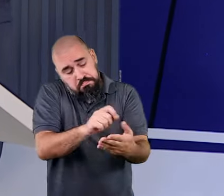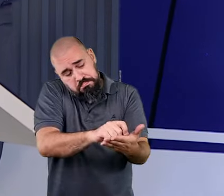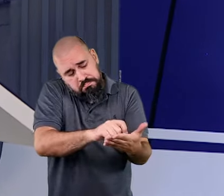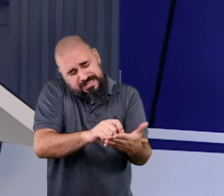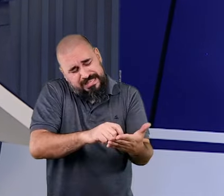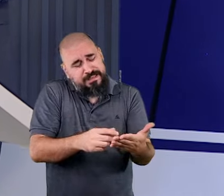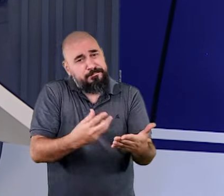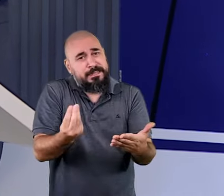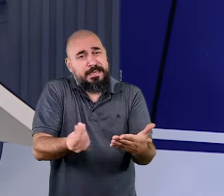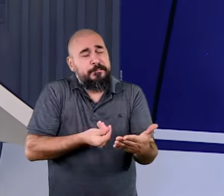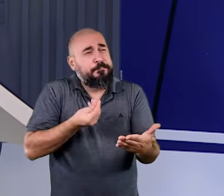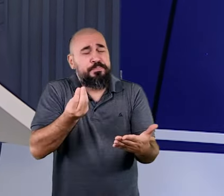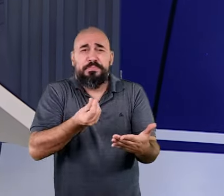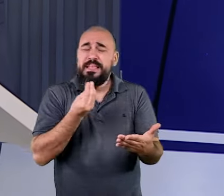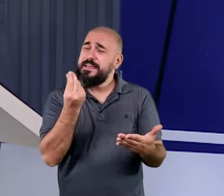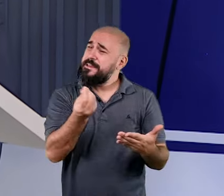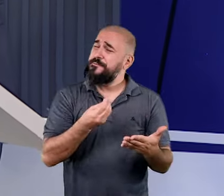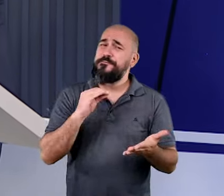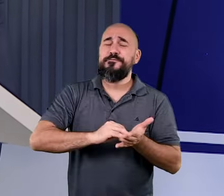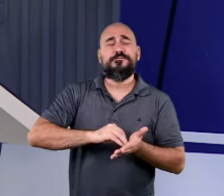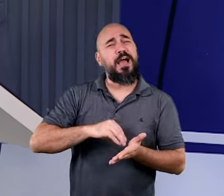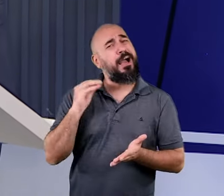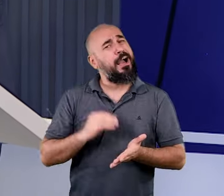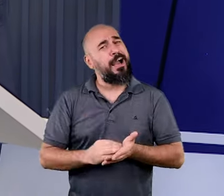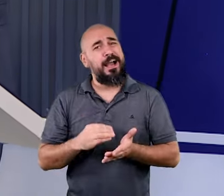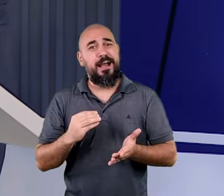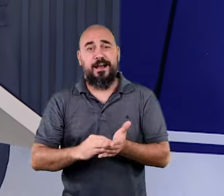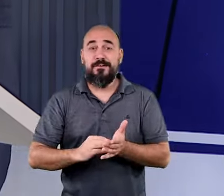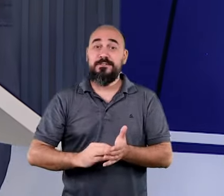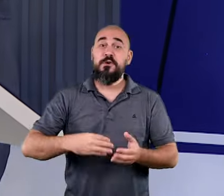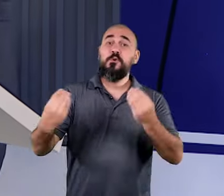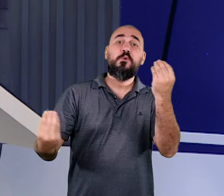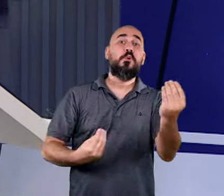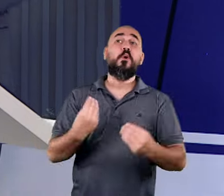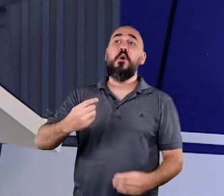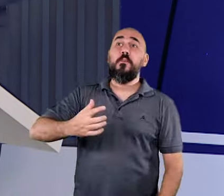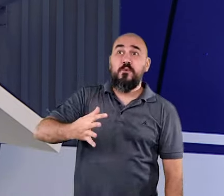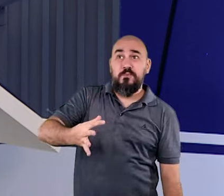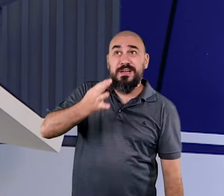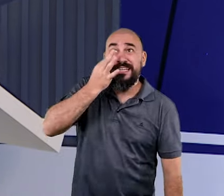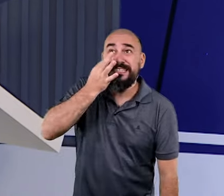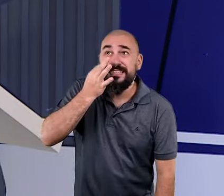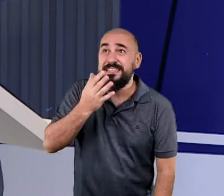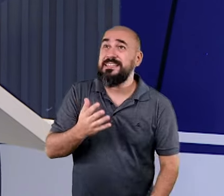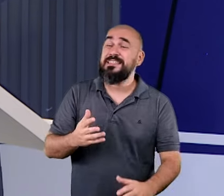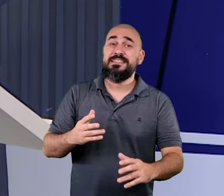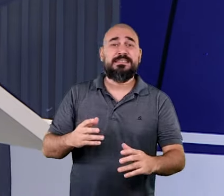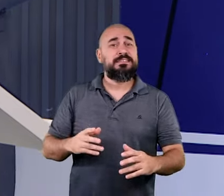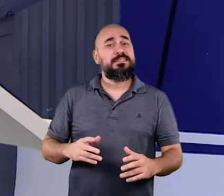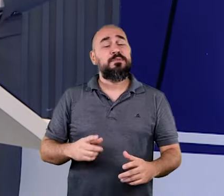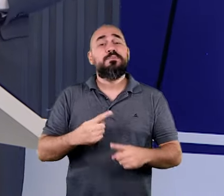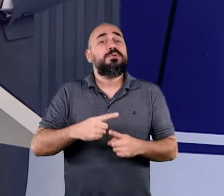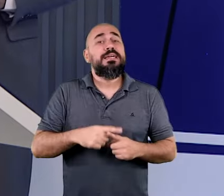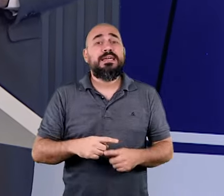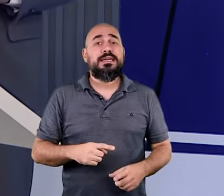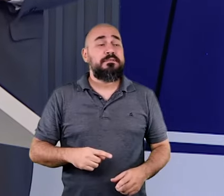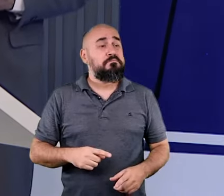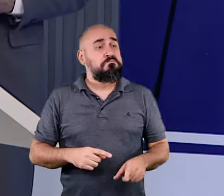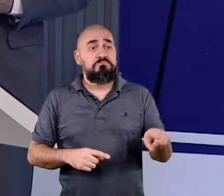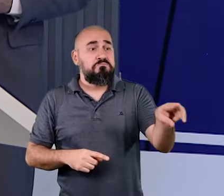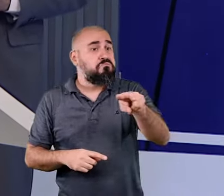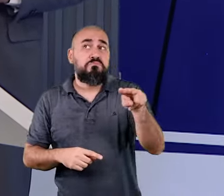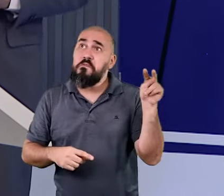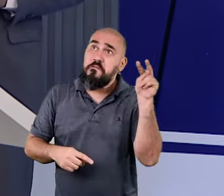faltam palavras para representar aquilo que de fato será, porque nenhum olho viu,